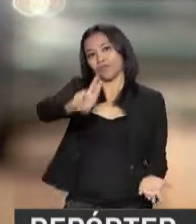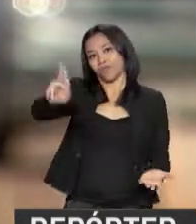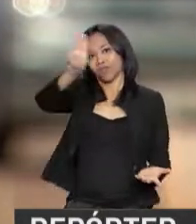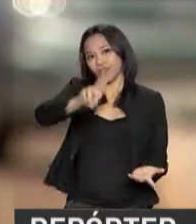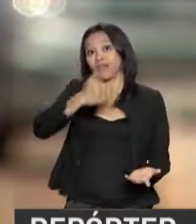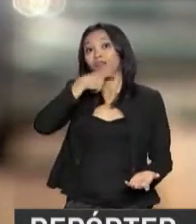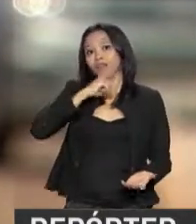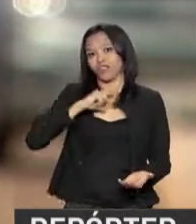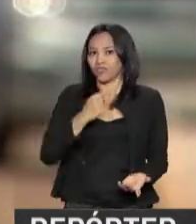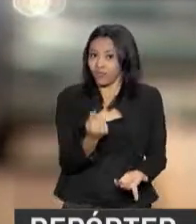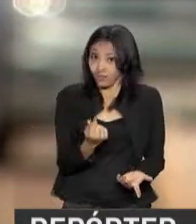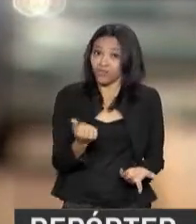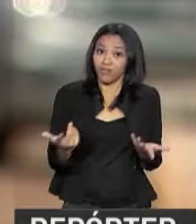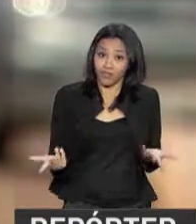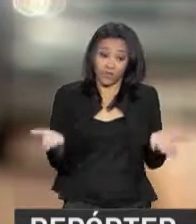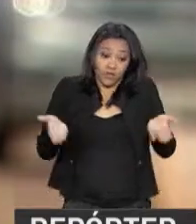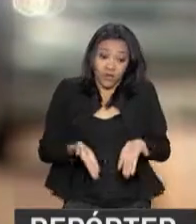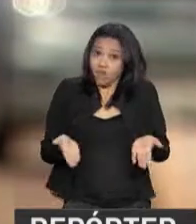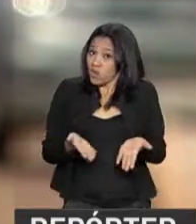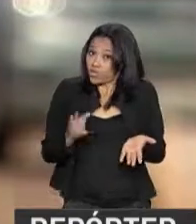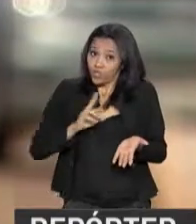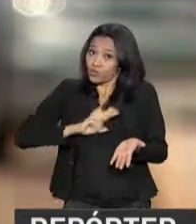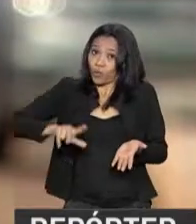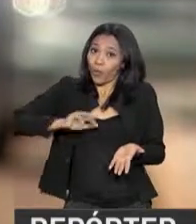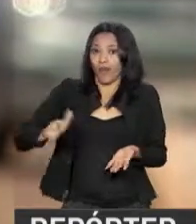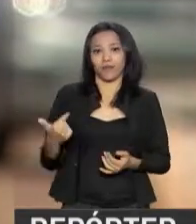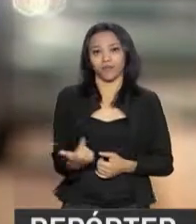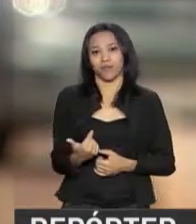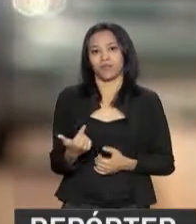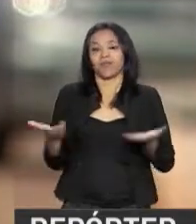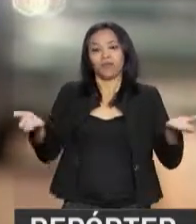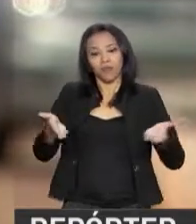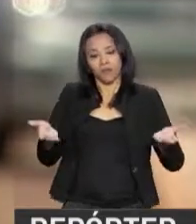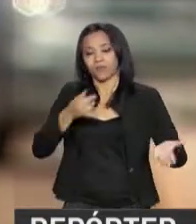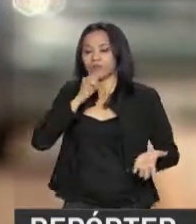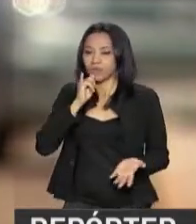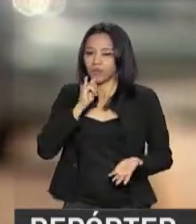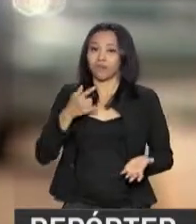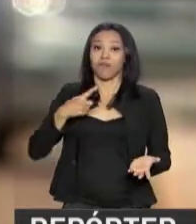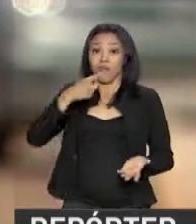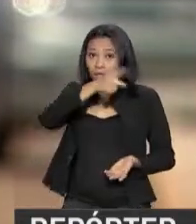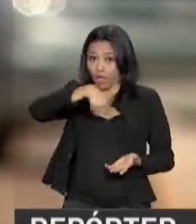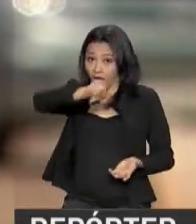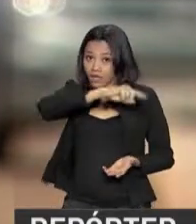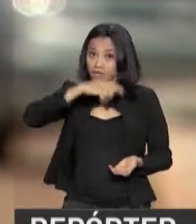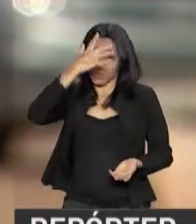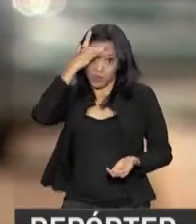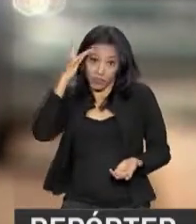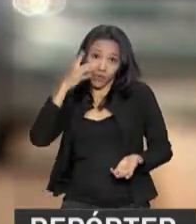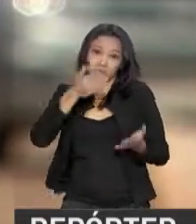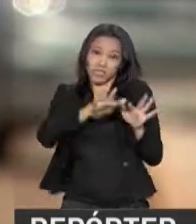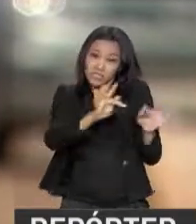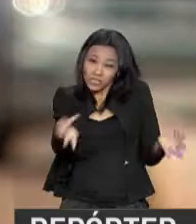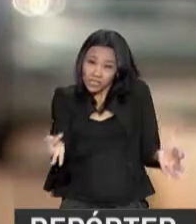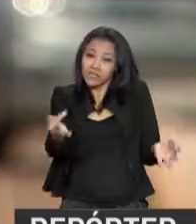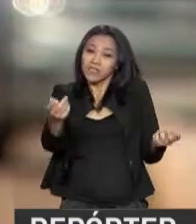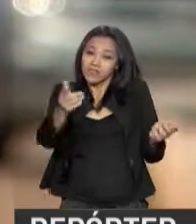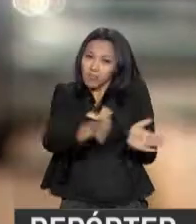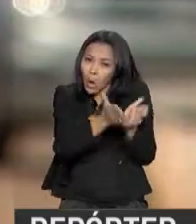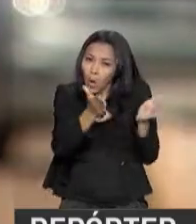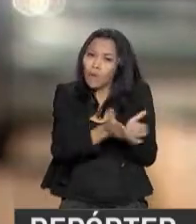realmente quem tinha condições, e hoje em dia não é tão assim. Você pode ver que, por exemplo, essas pessoas de classes mais humildes têm